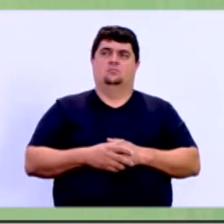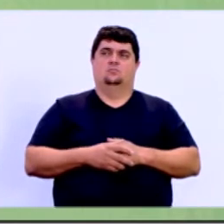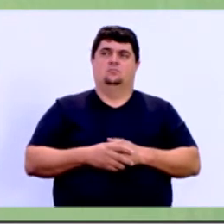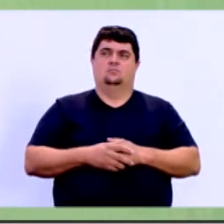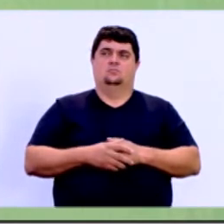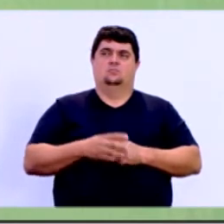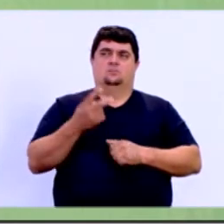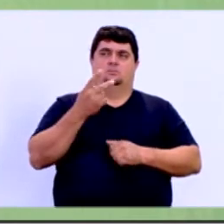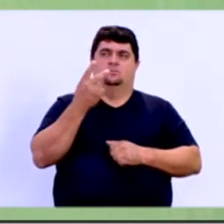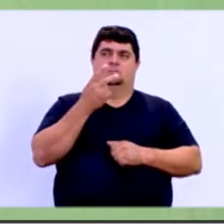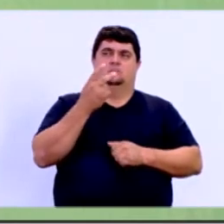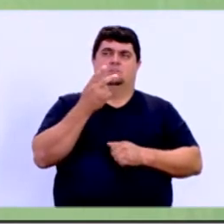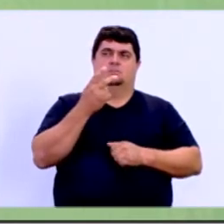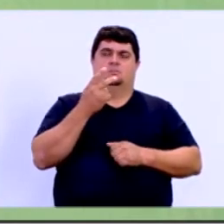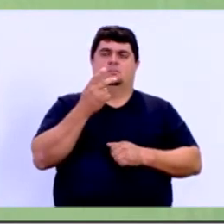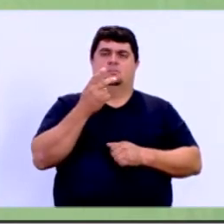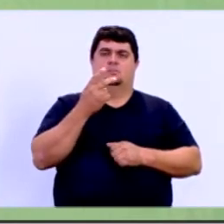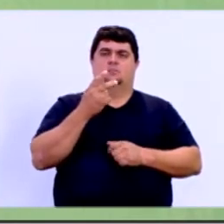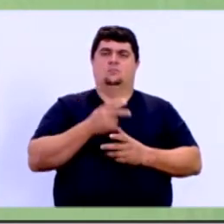Questão número 2.